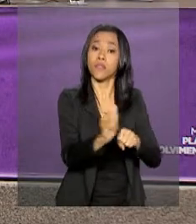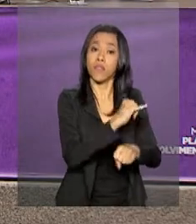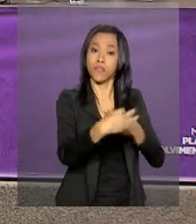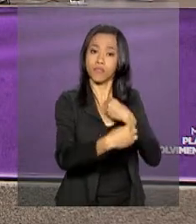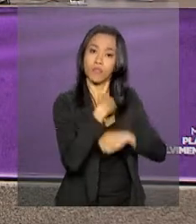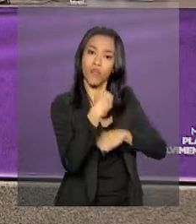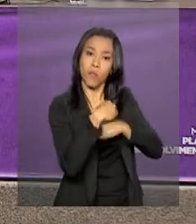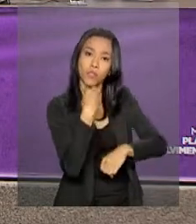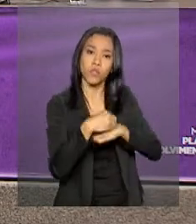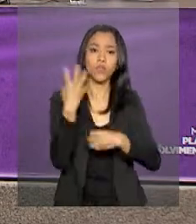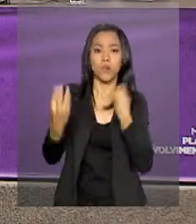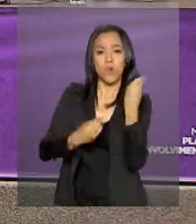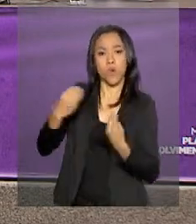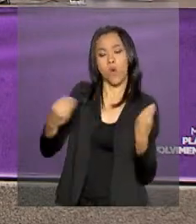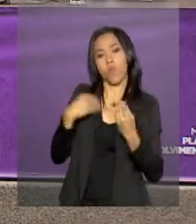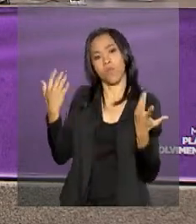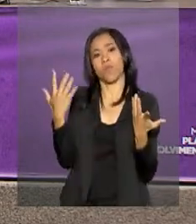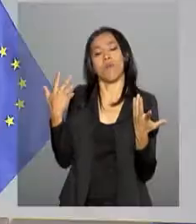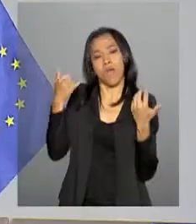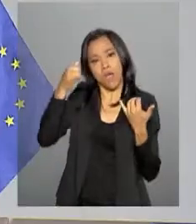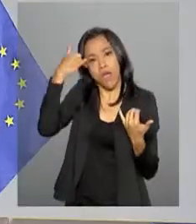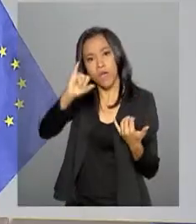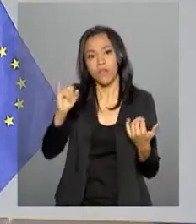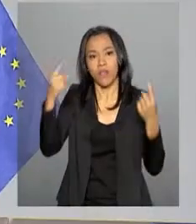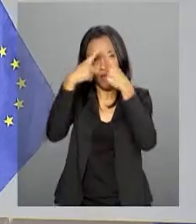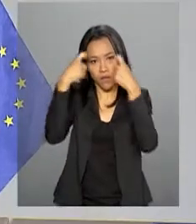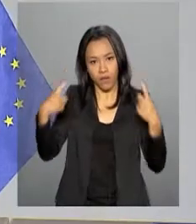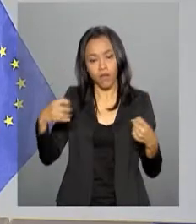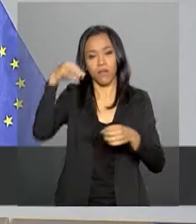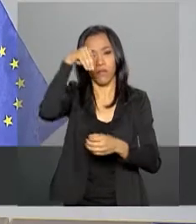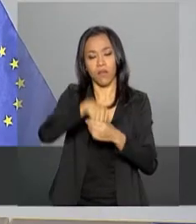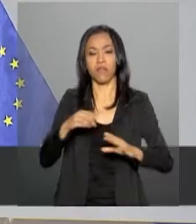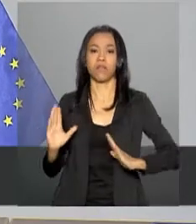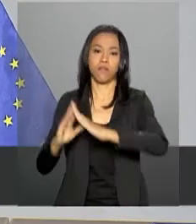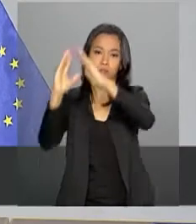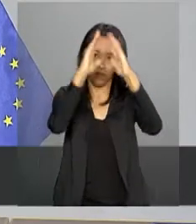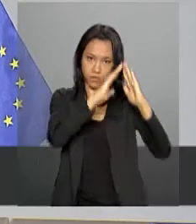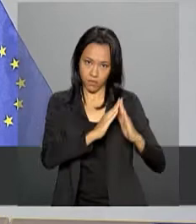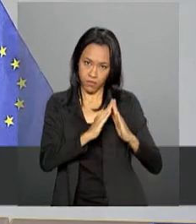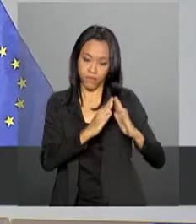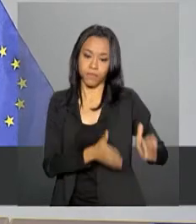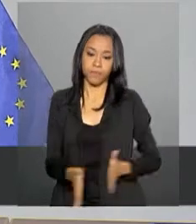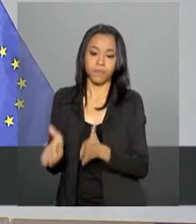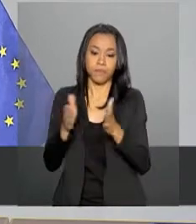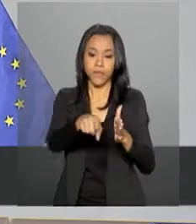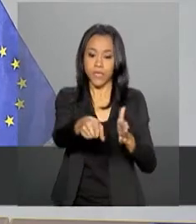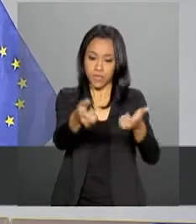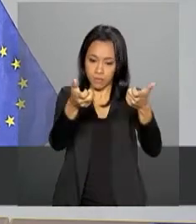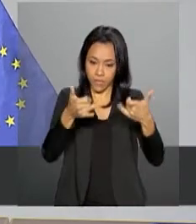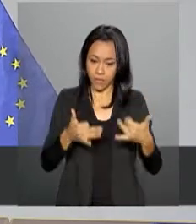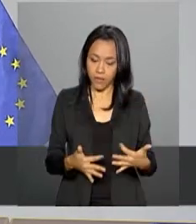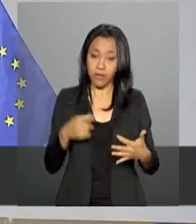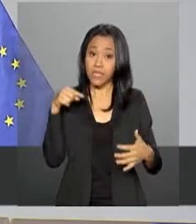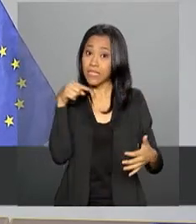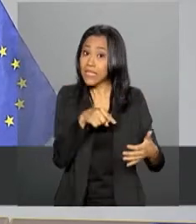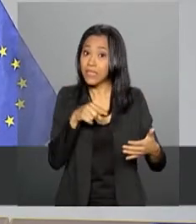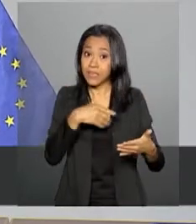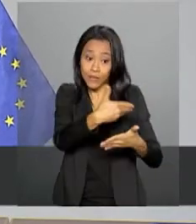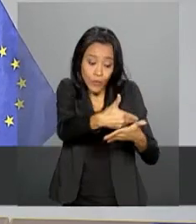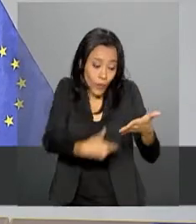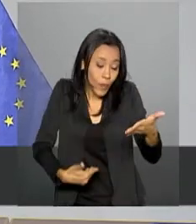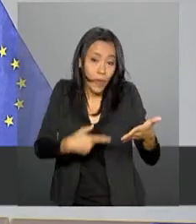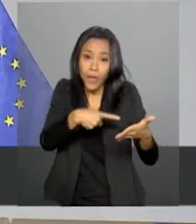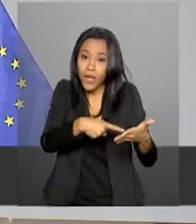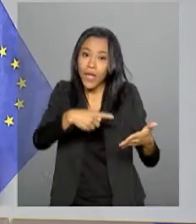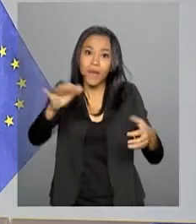relacionados à violência doméstica. Isso tem se demonstrado um mecanismo extremamente eficaz,